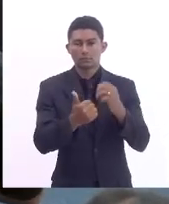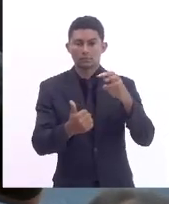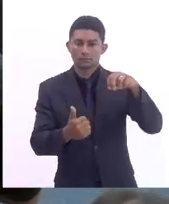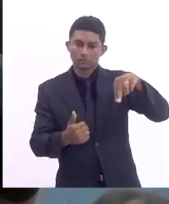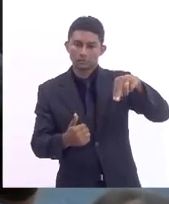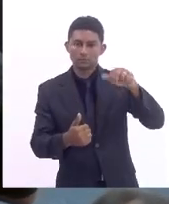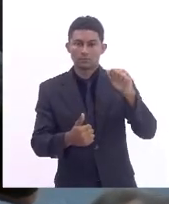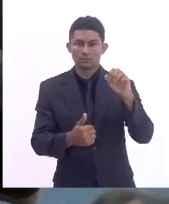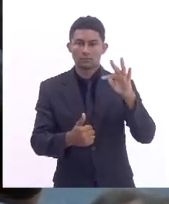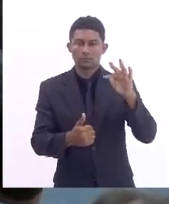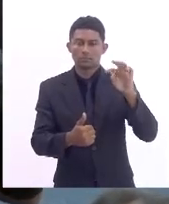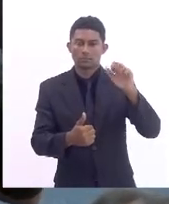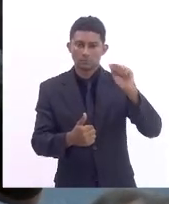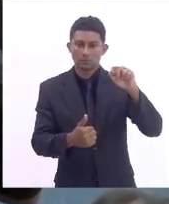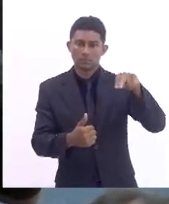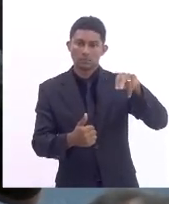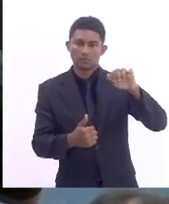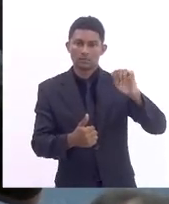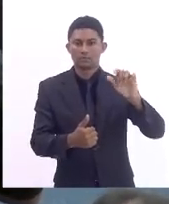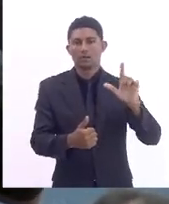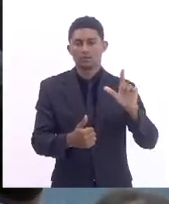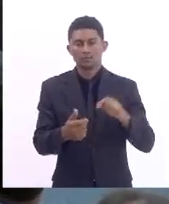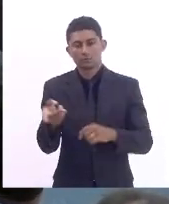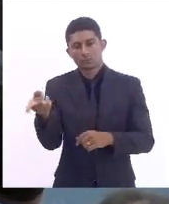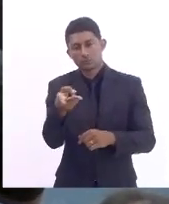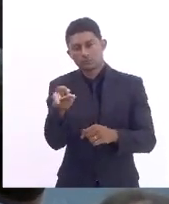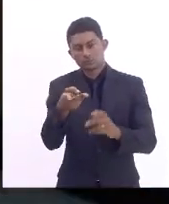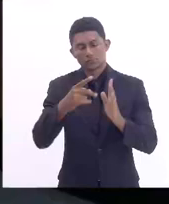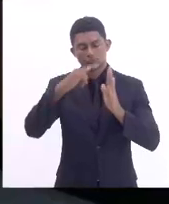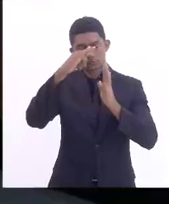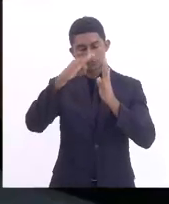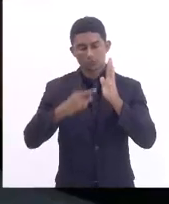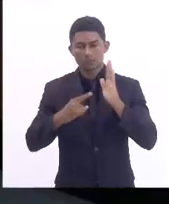José Silva para receber em um termo de Posse